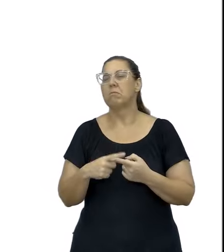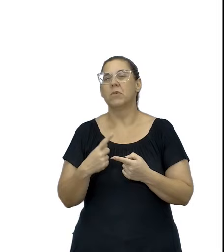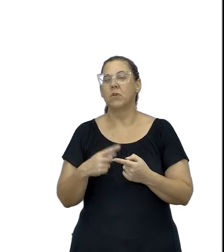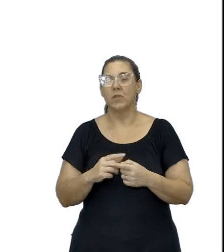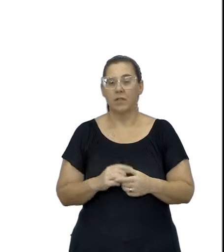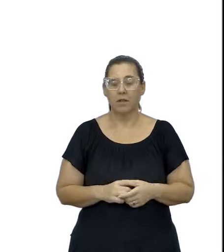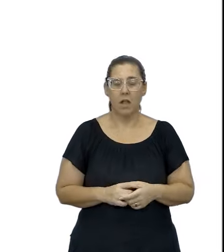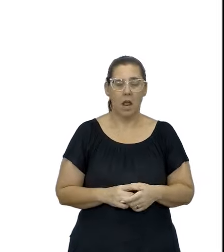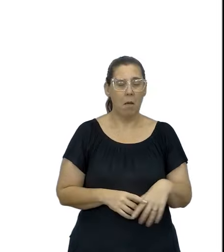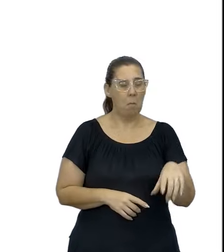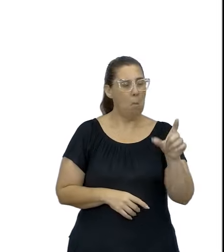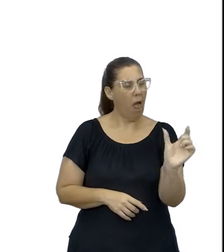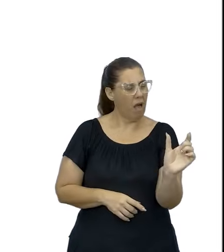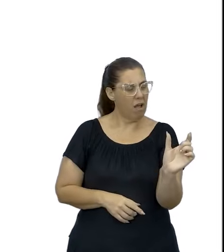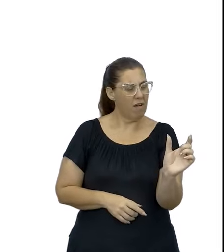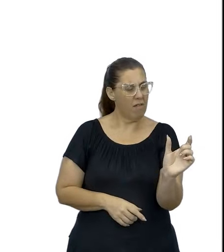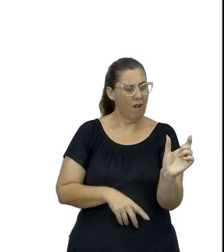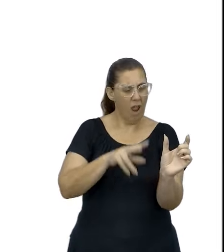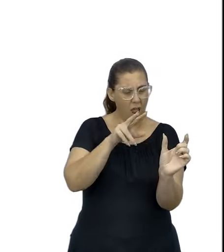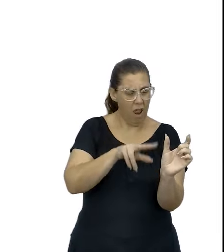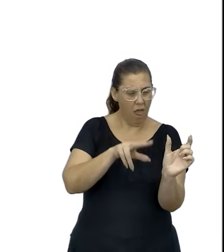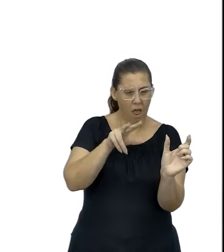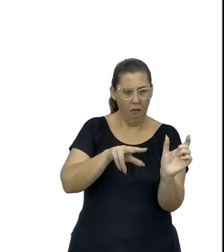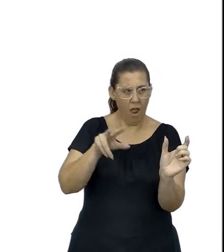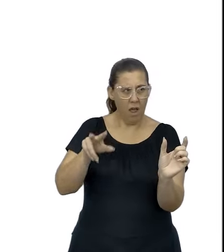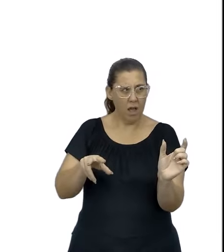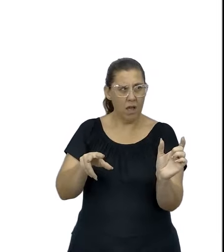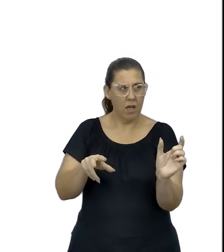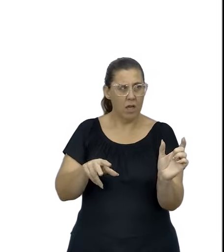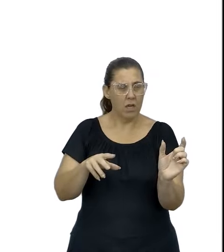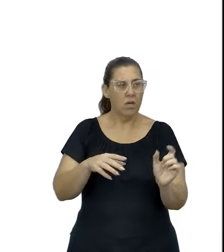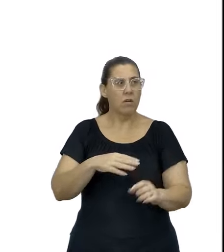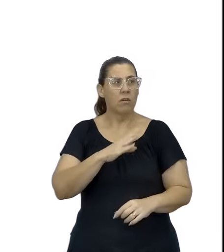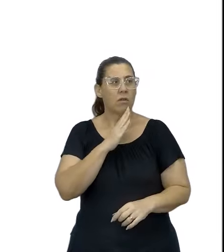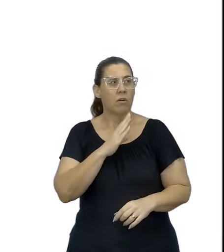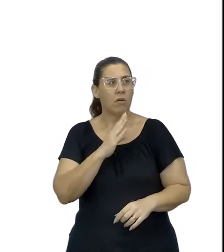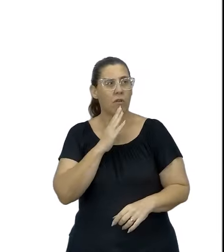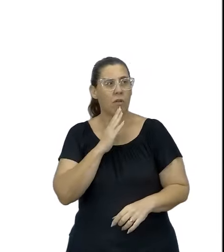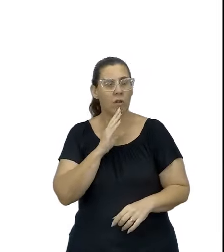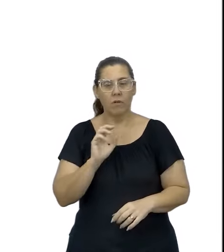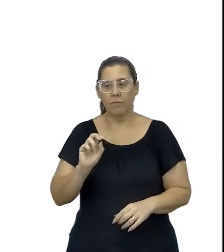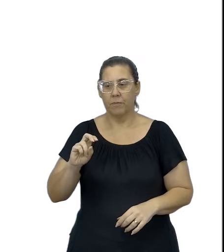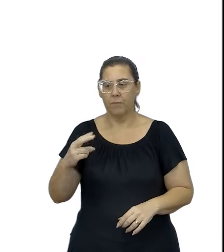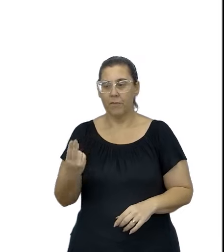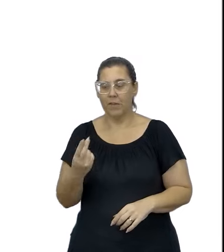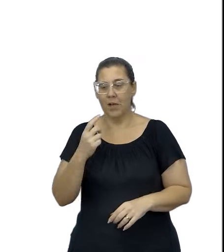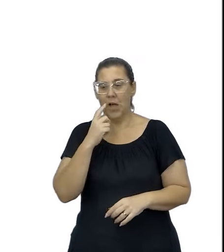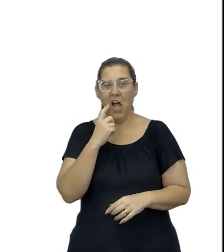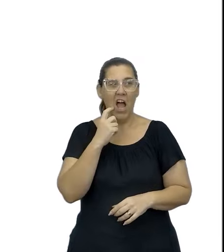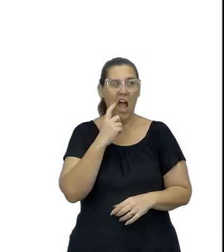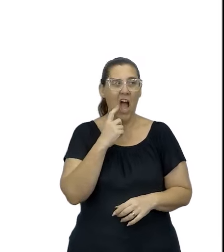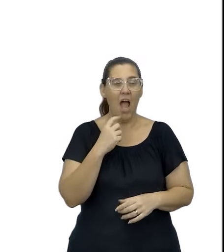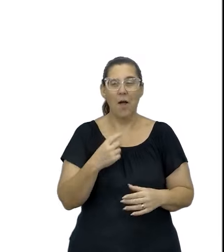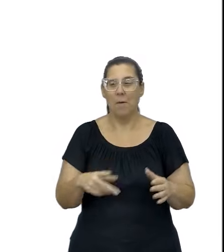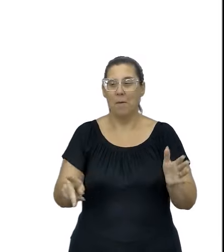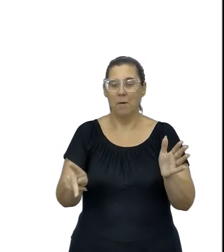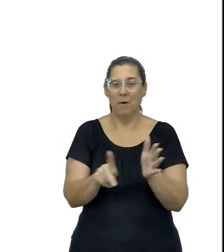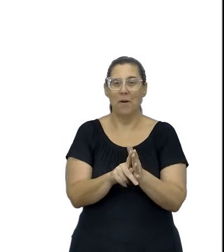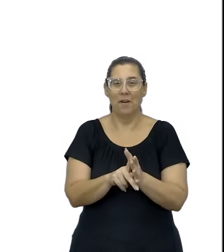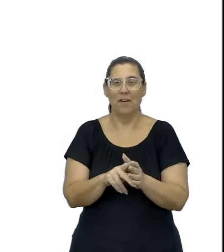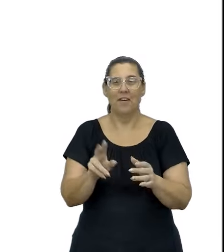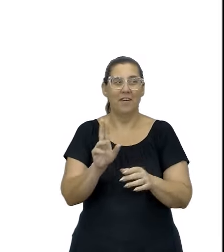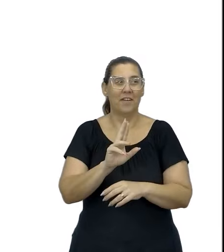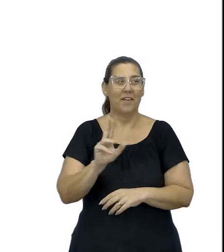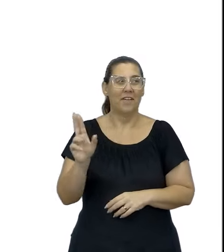Porque ler palavras, tomando como referência palavras conhecidas ou memorizadas estáveis, como o próprio nome de